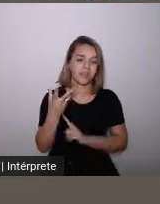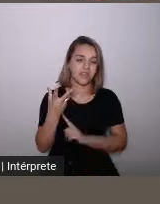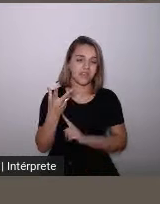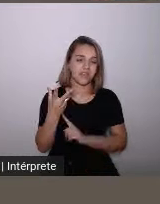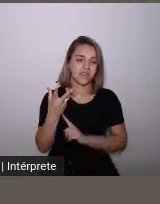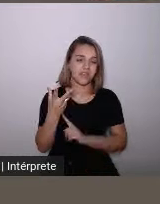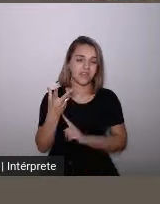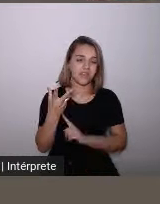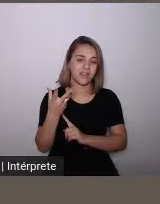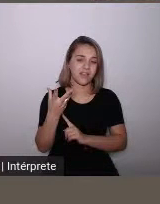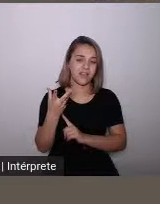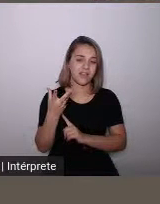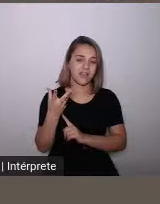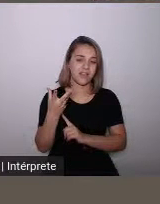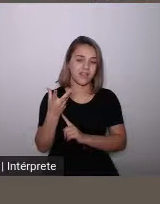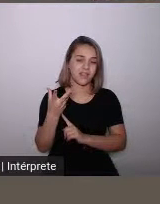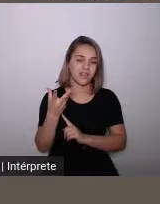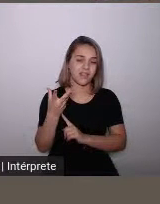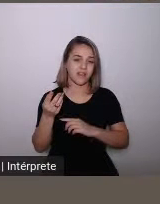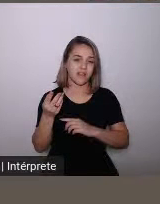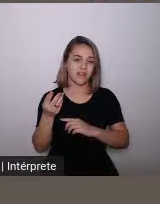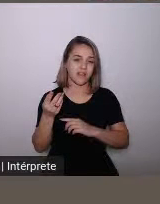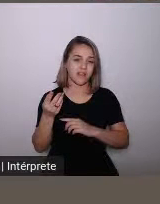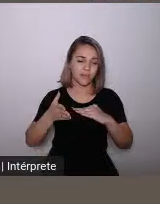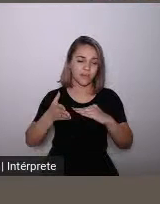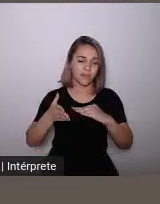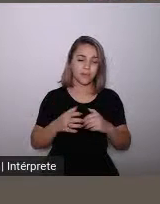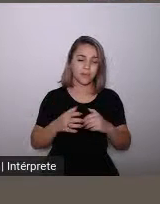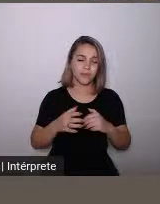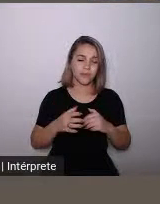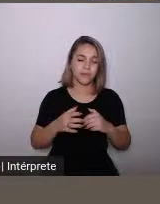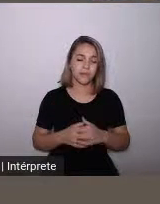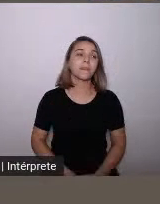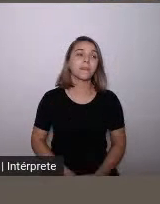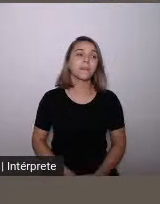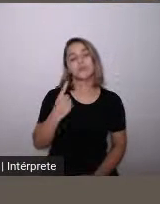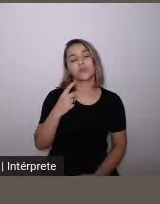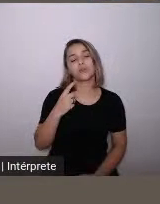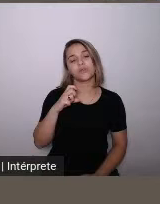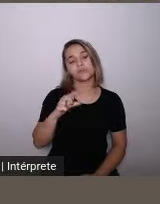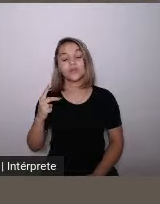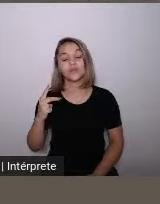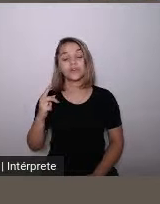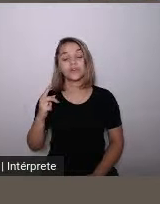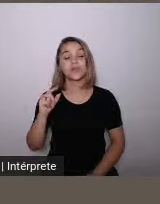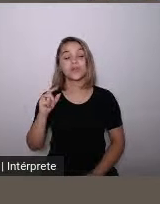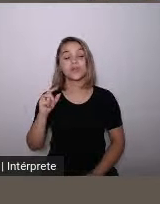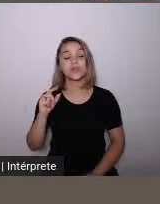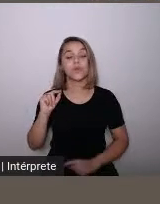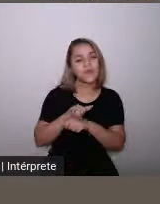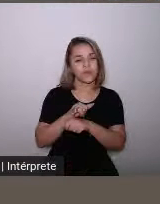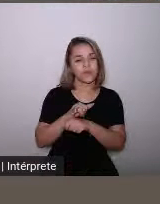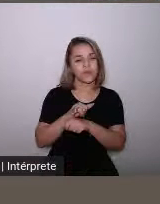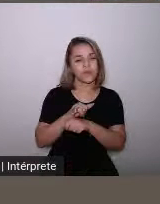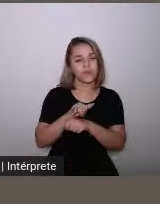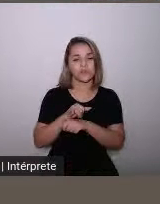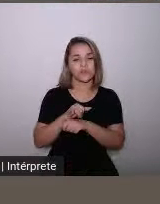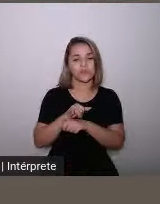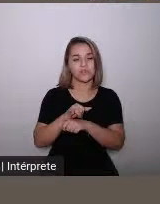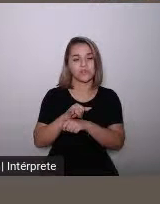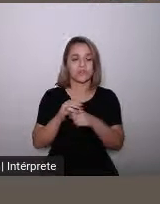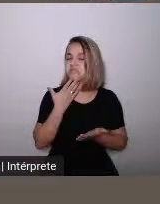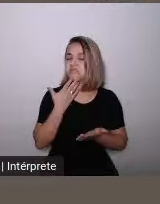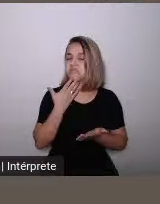de 22, o cinema estivera ausente, estou citando Ismael. Não surpreende, pois não havia uma